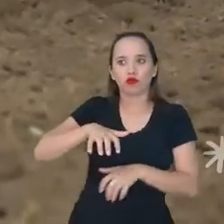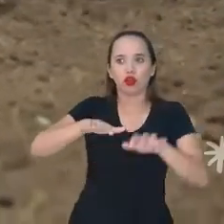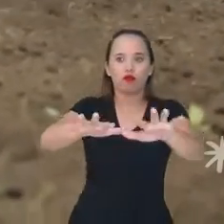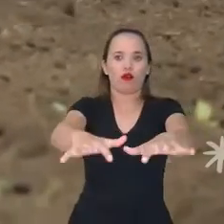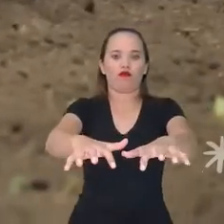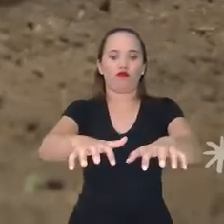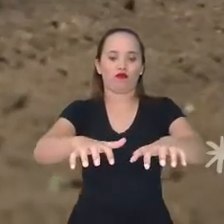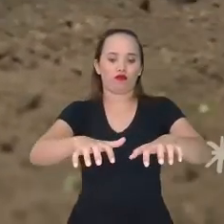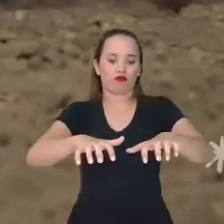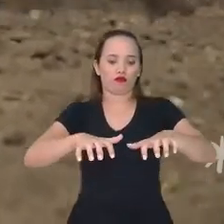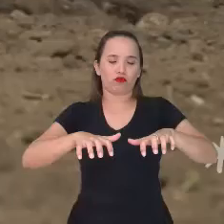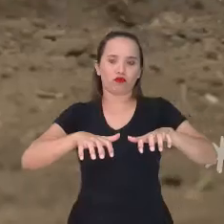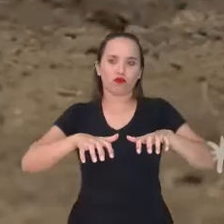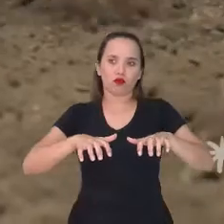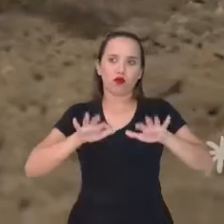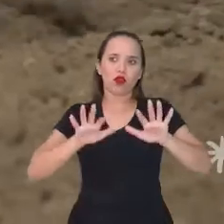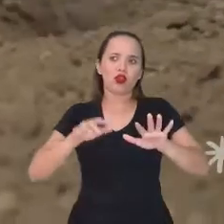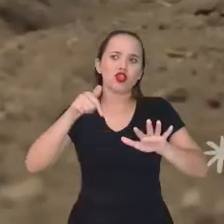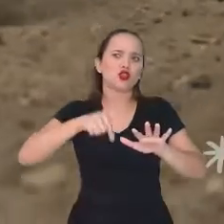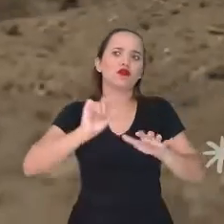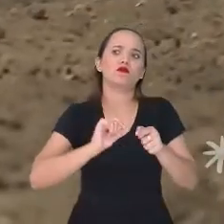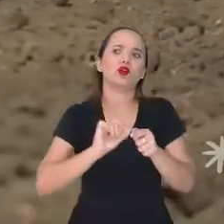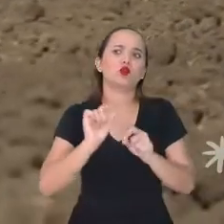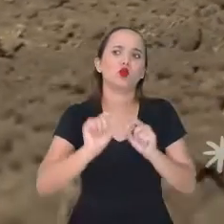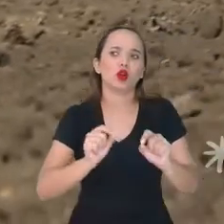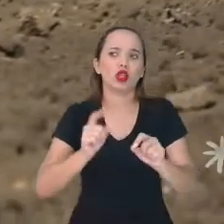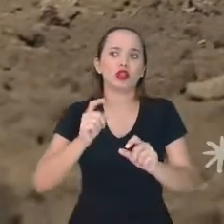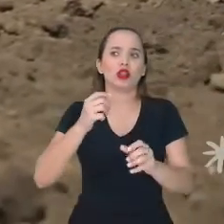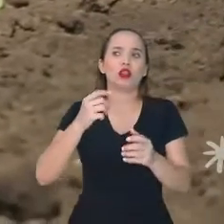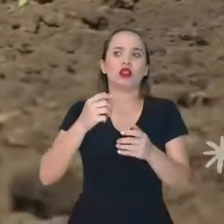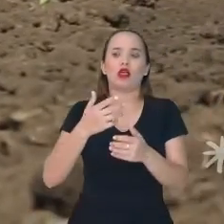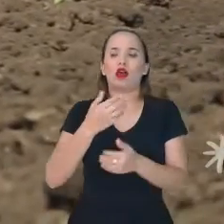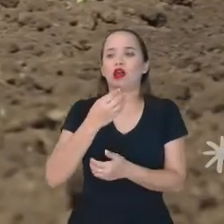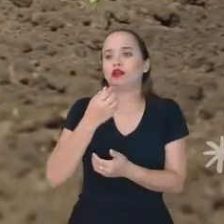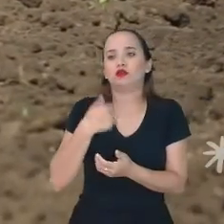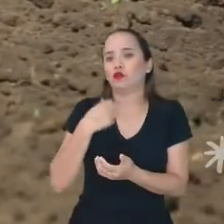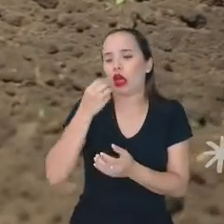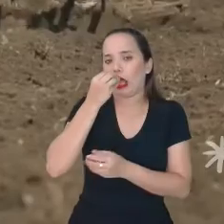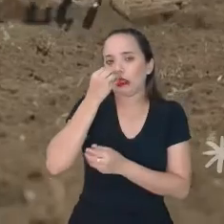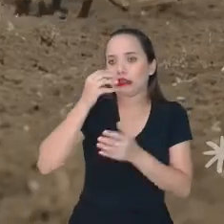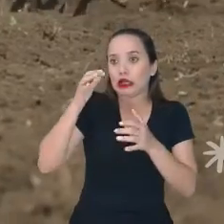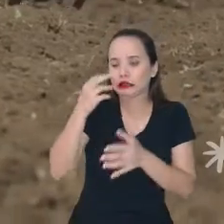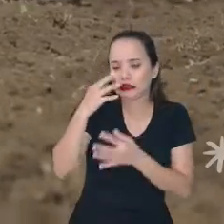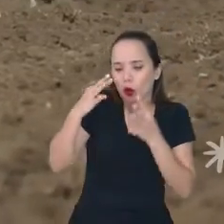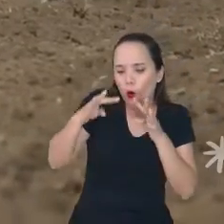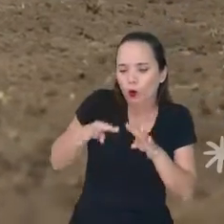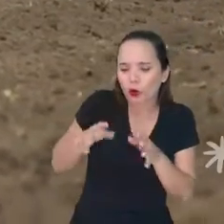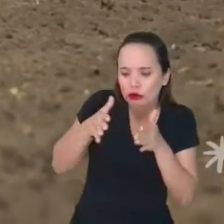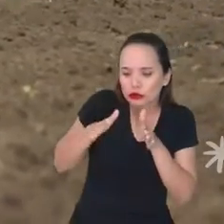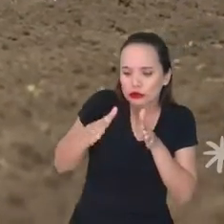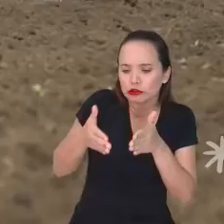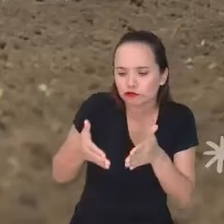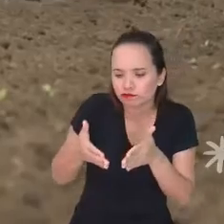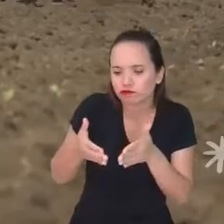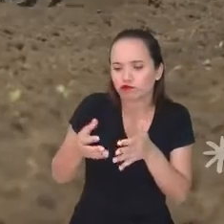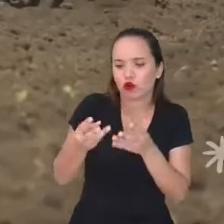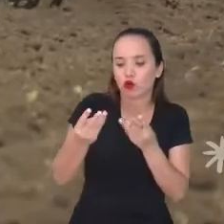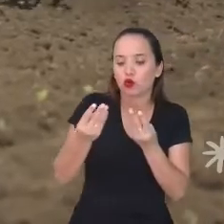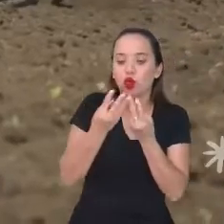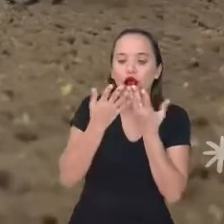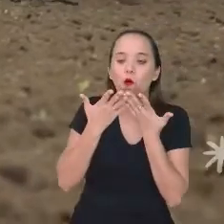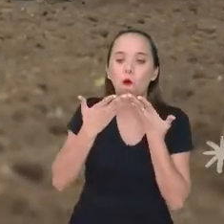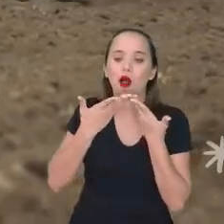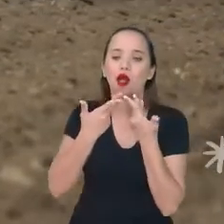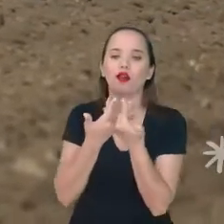Intensificando essa produção sem ligar para a qualidade daquele solo que vai ficar ali. Então, ou seja,